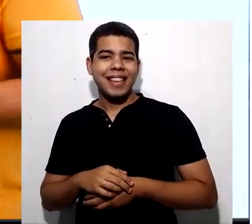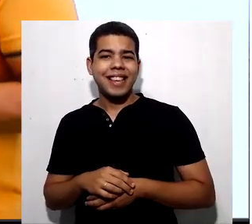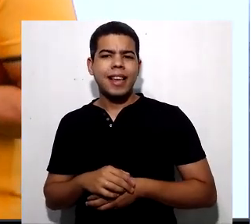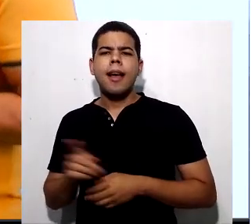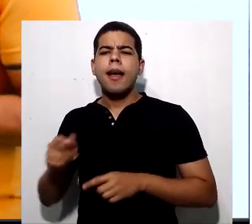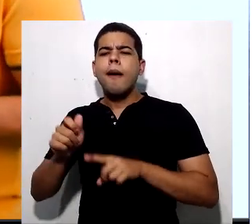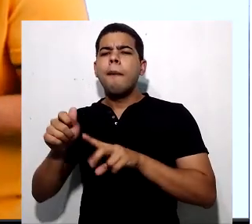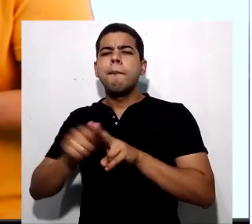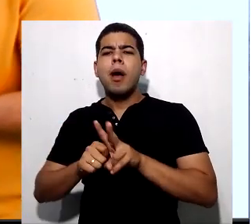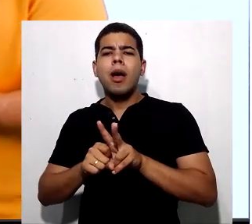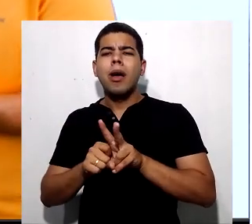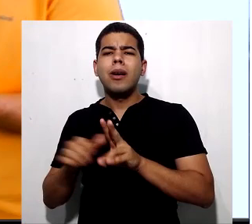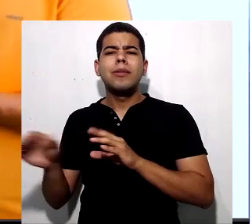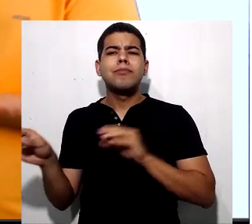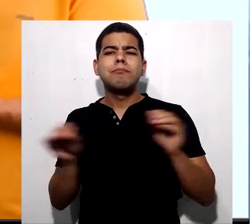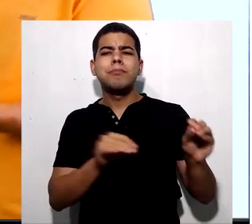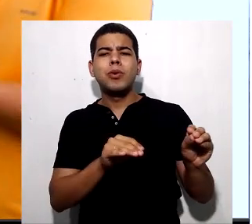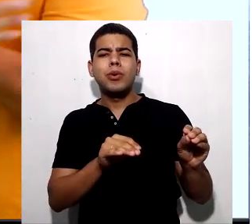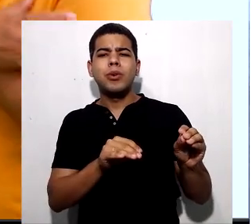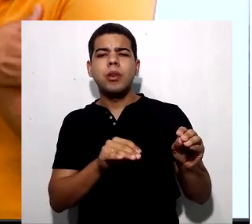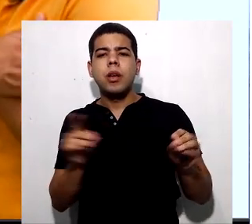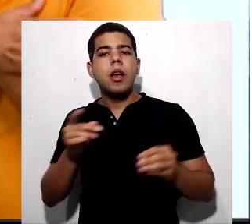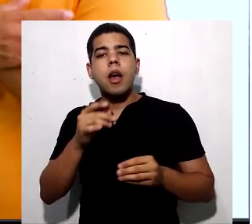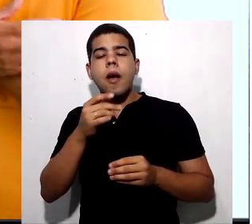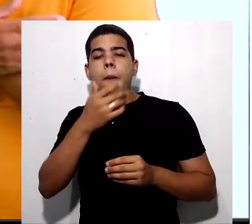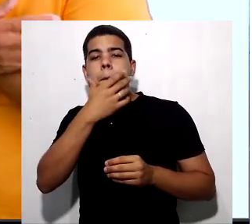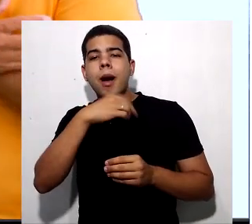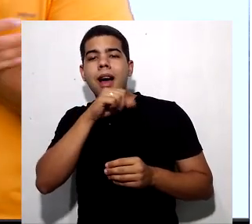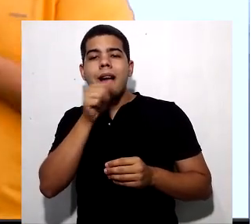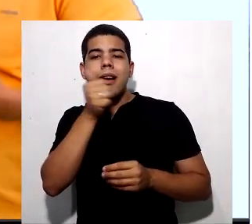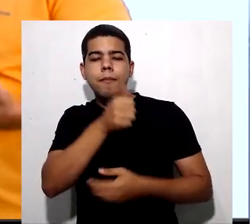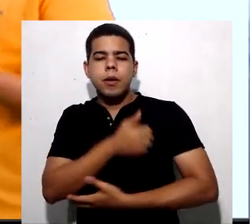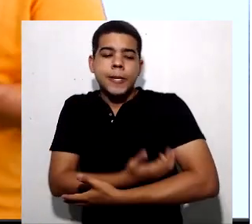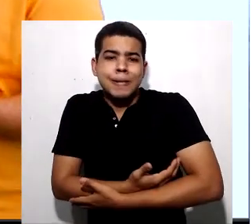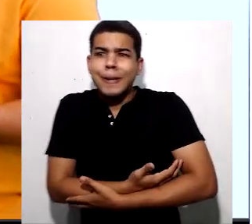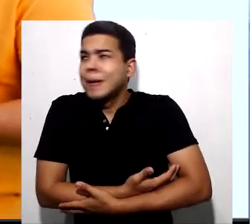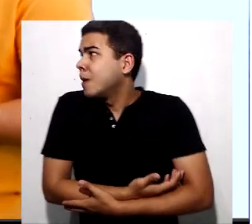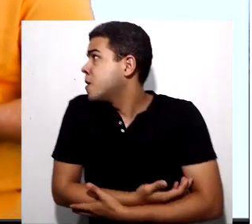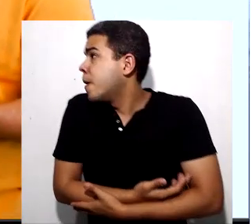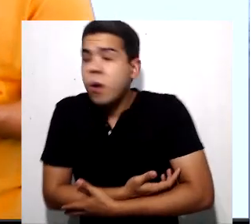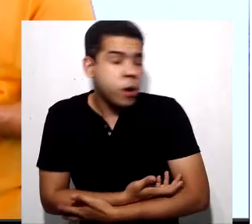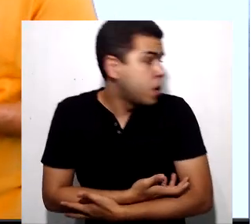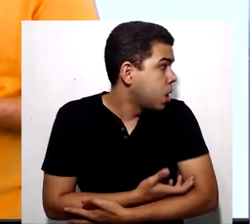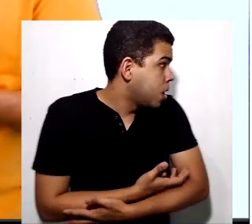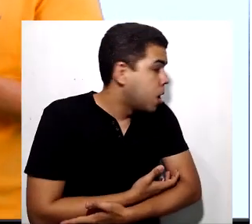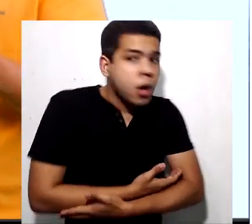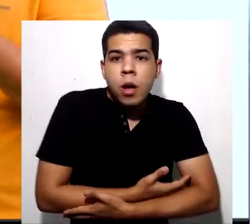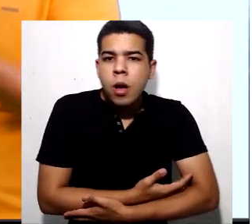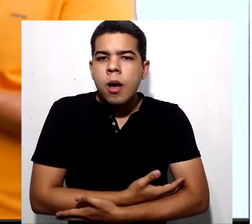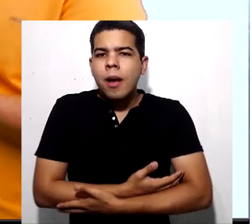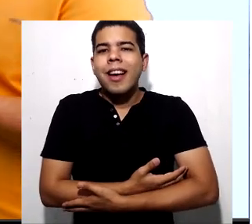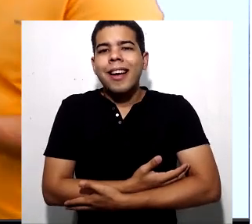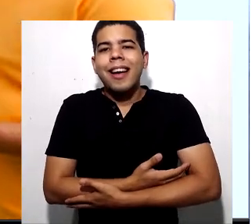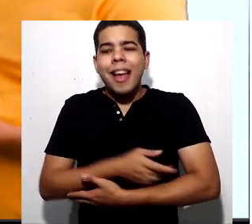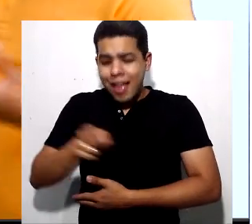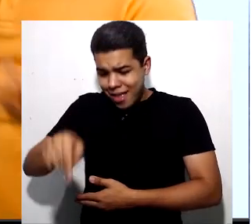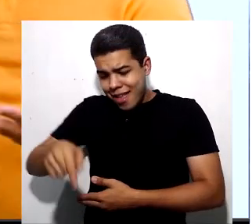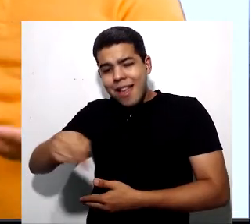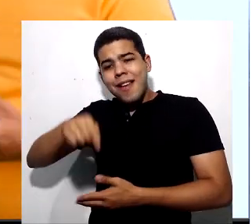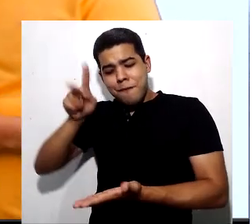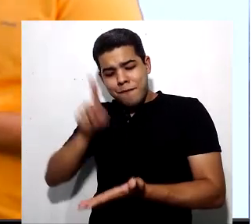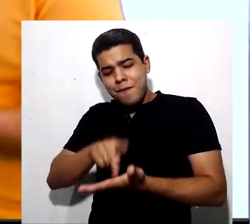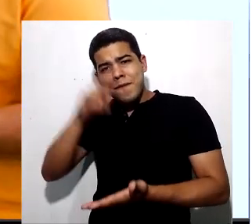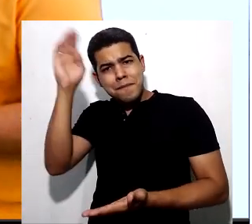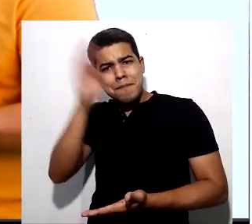ela, muito novinha, bebê, né, saiu nos braços para o Brasil e a sua verdadeira